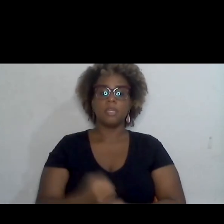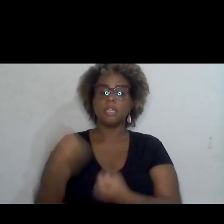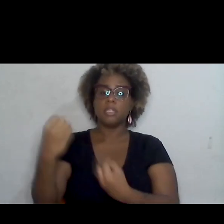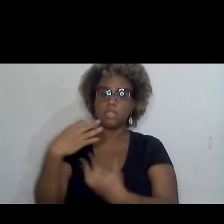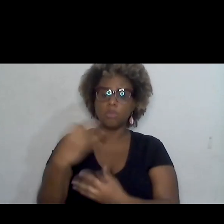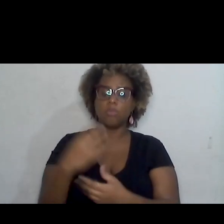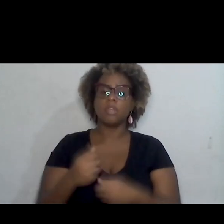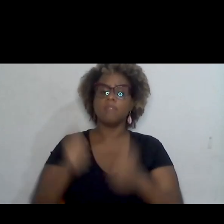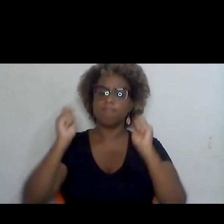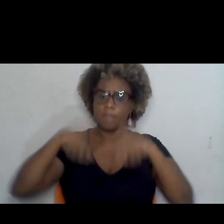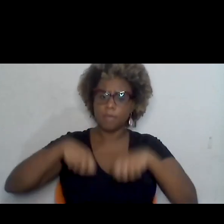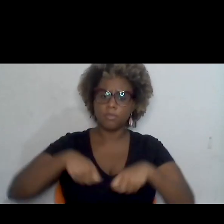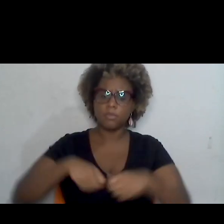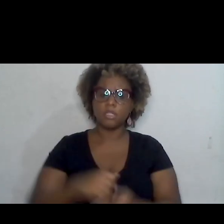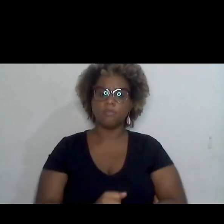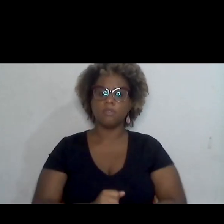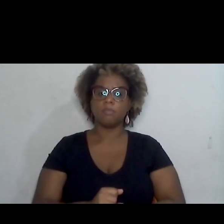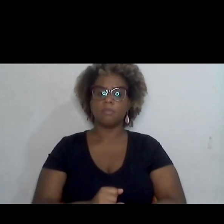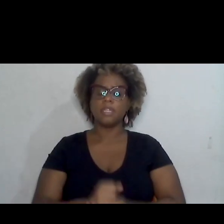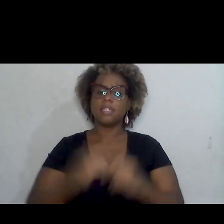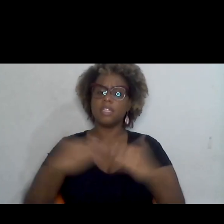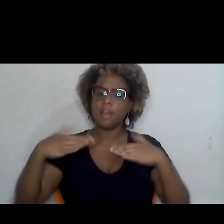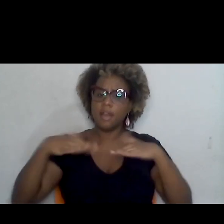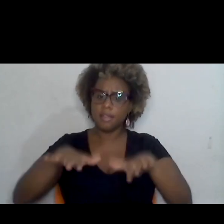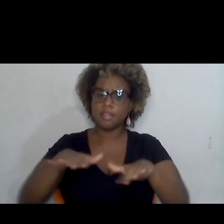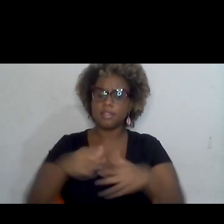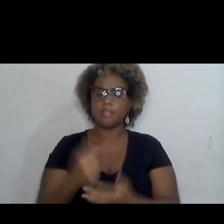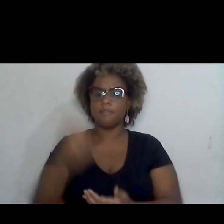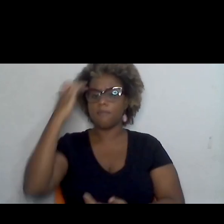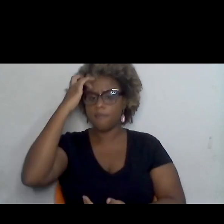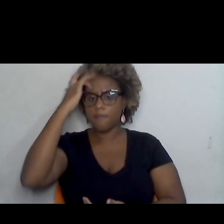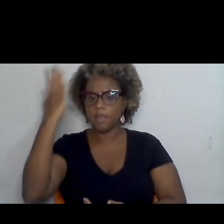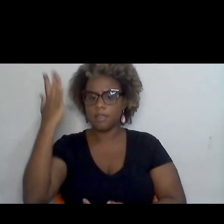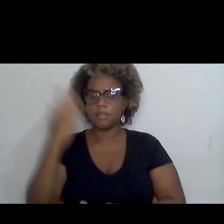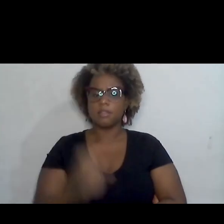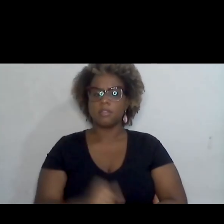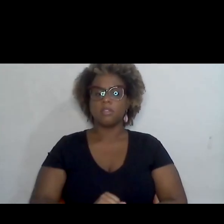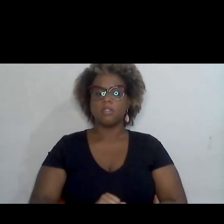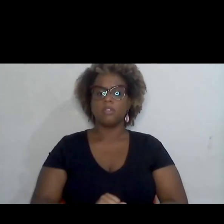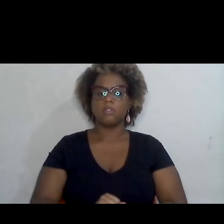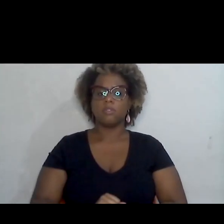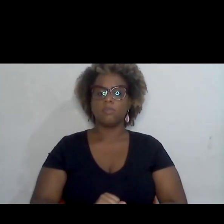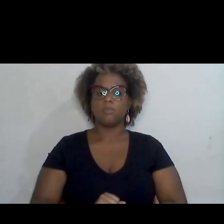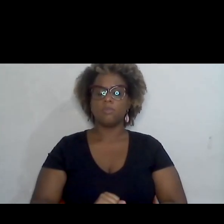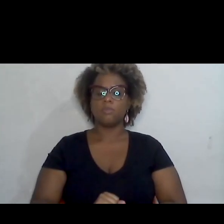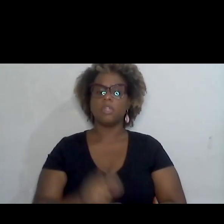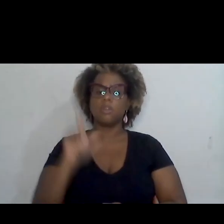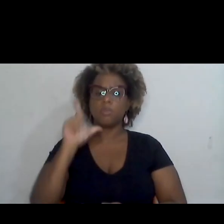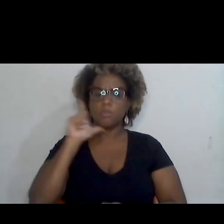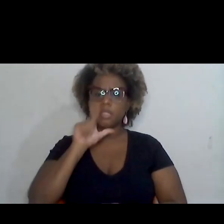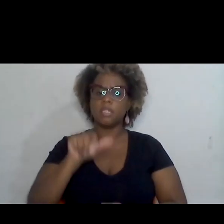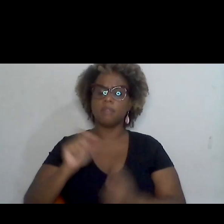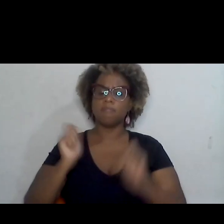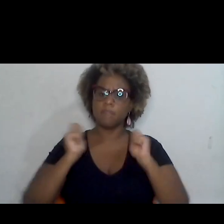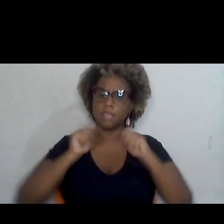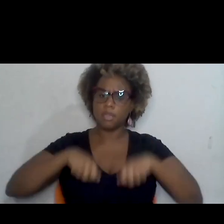instrumento que seja mais acessível, mais facilitado e que alcance mais fazedores de cultura. É possível você fazer